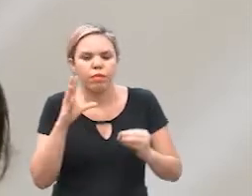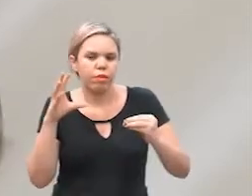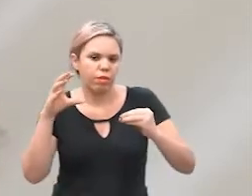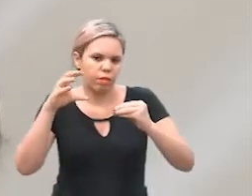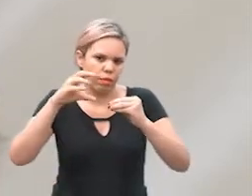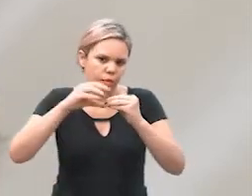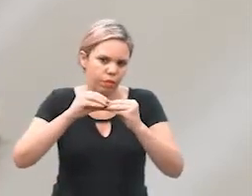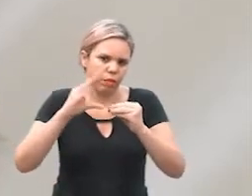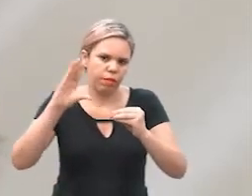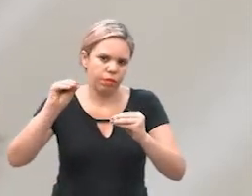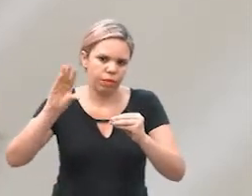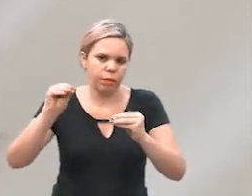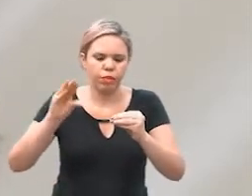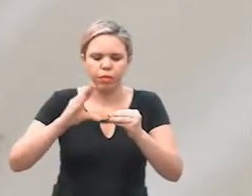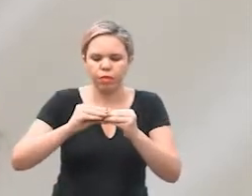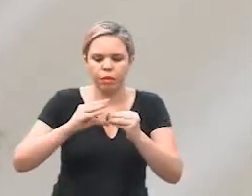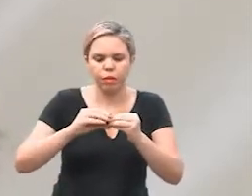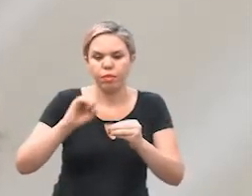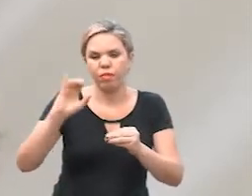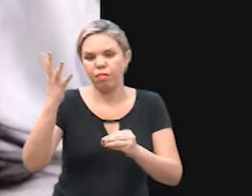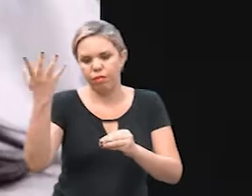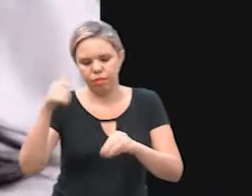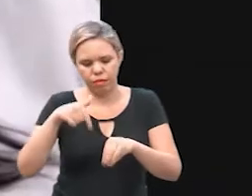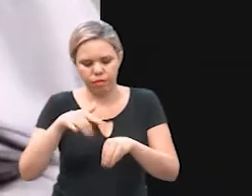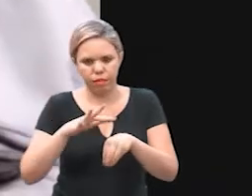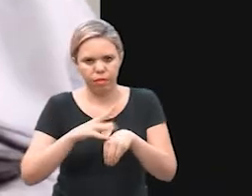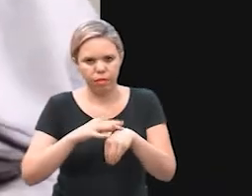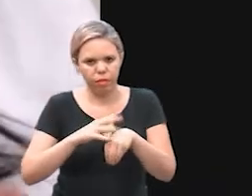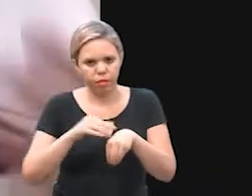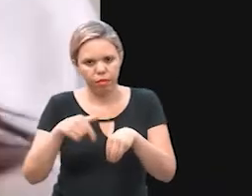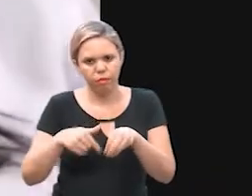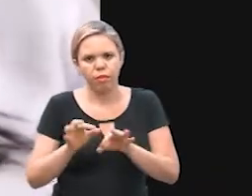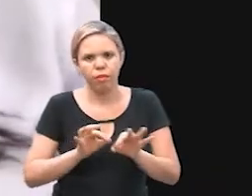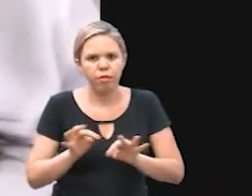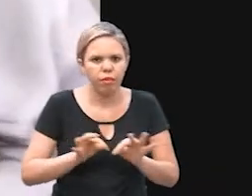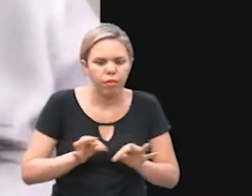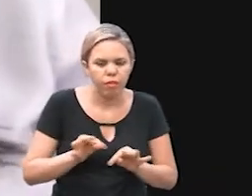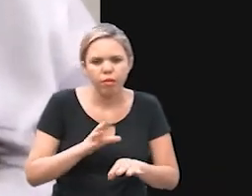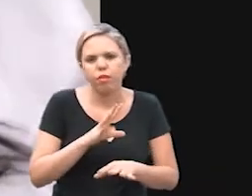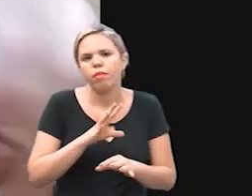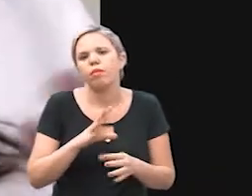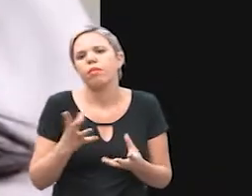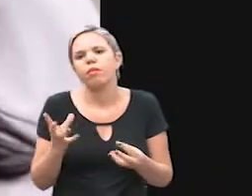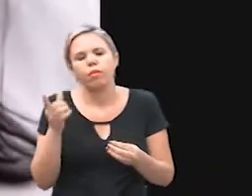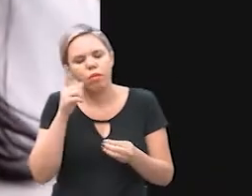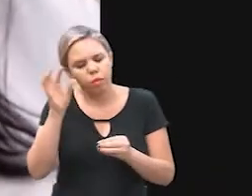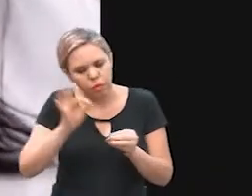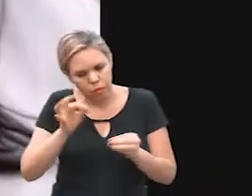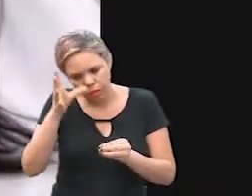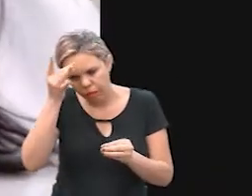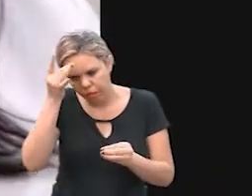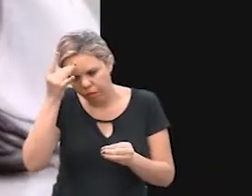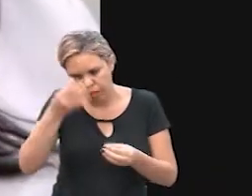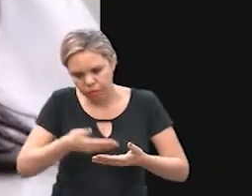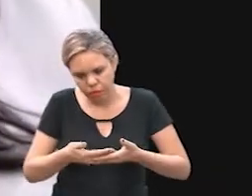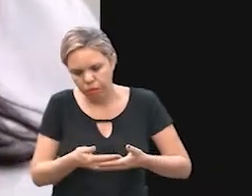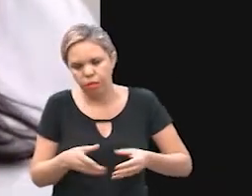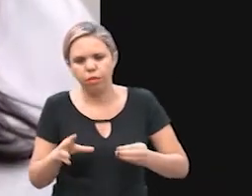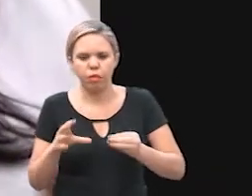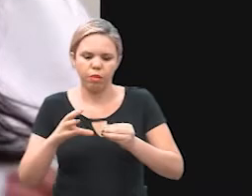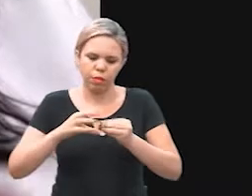bebê. Porque se machucar e eu tratar essa fissura, mas eu não corrigir essa pega, ele vai machucar